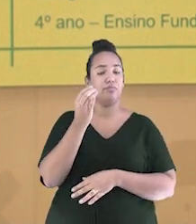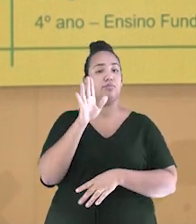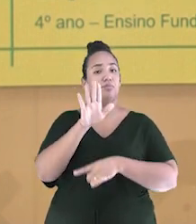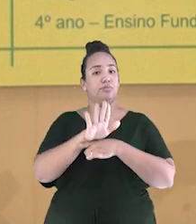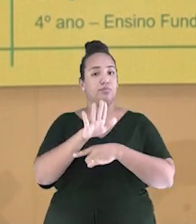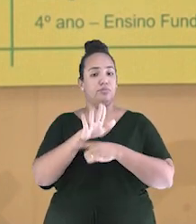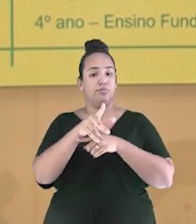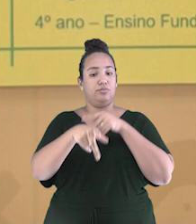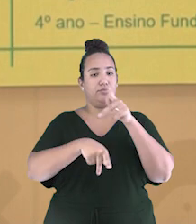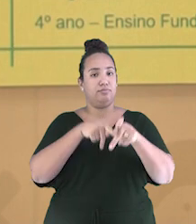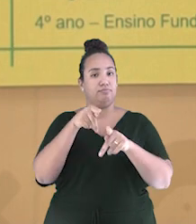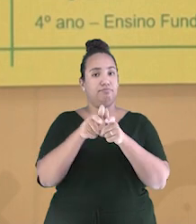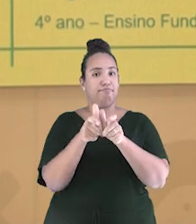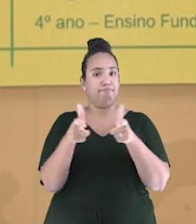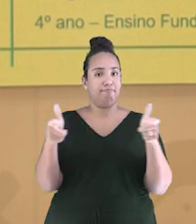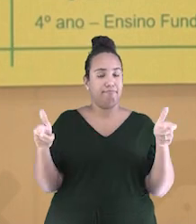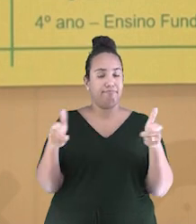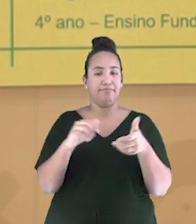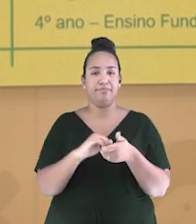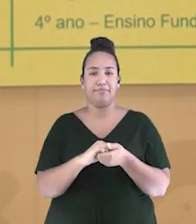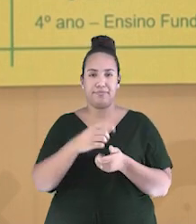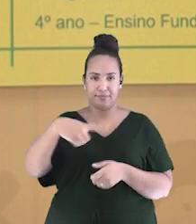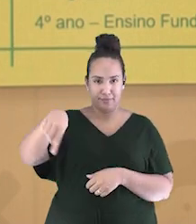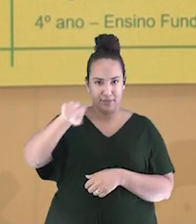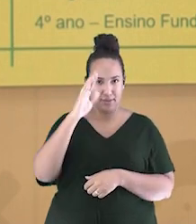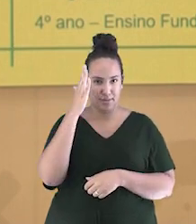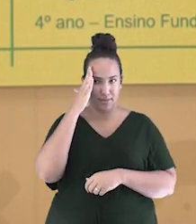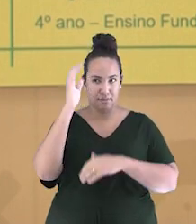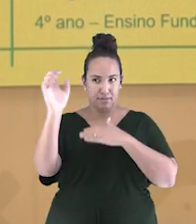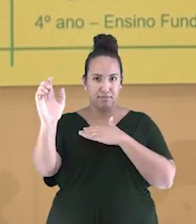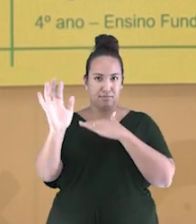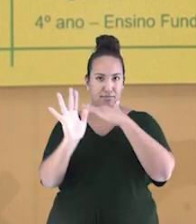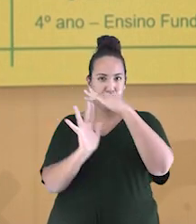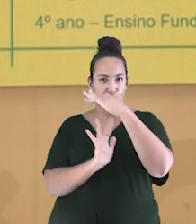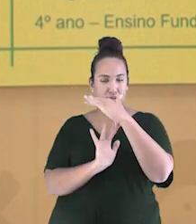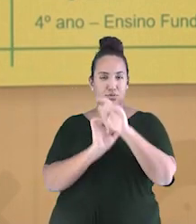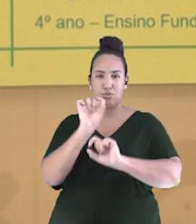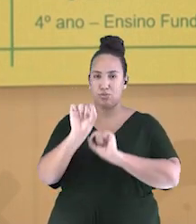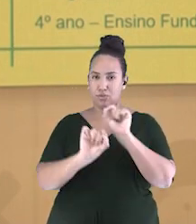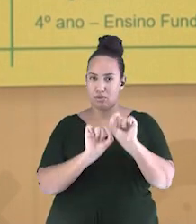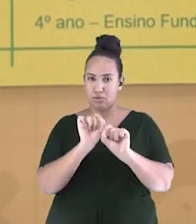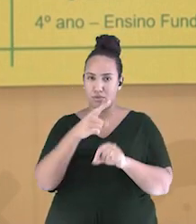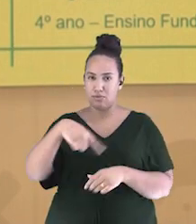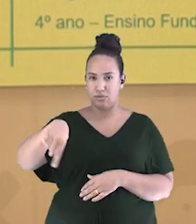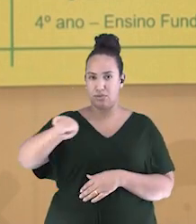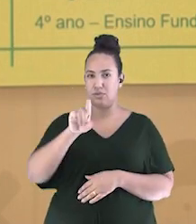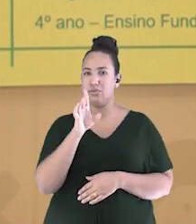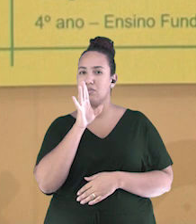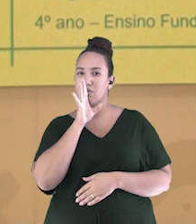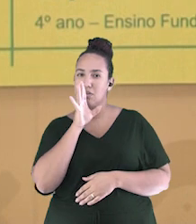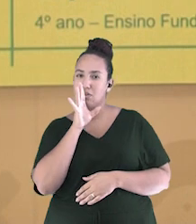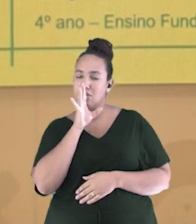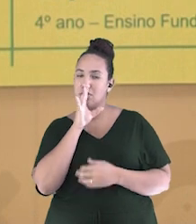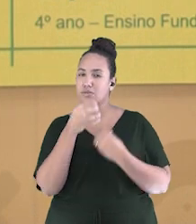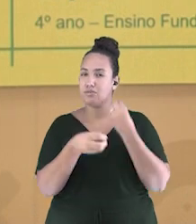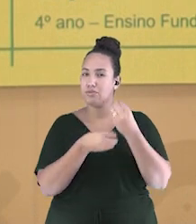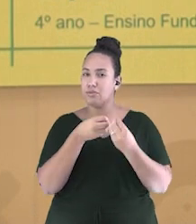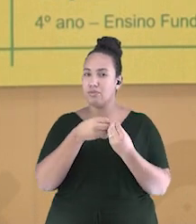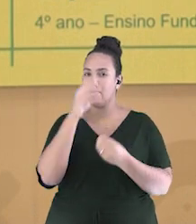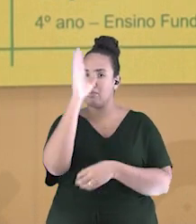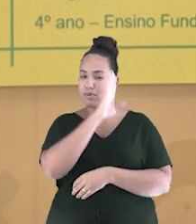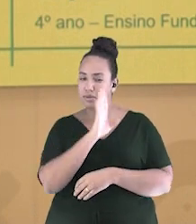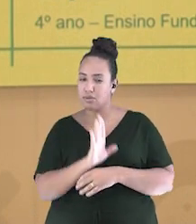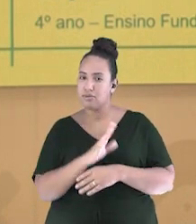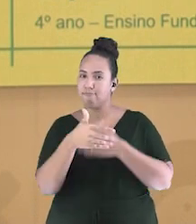o aumento da população. E vocês, sabem o que é migração? Vocês conhecem sobre os processos migratórios que ocorreram